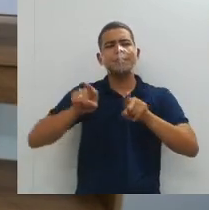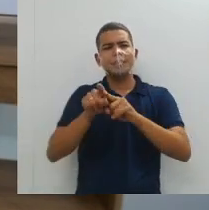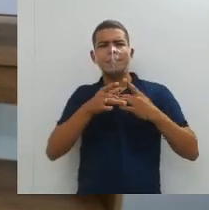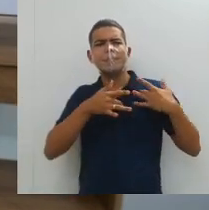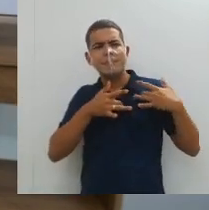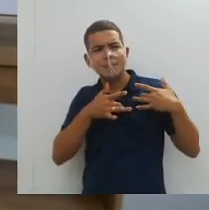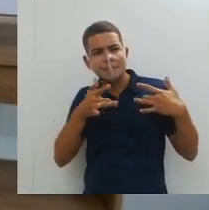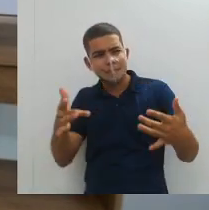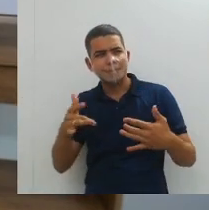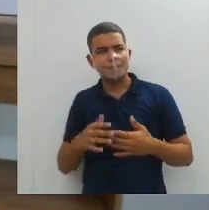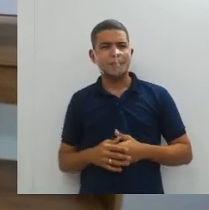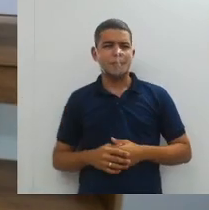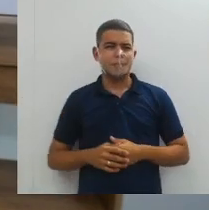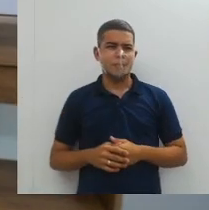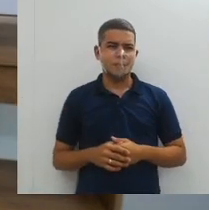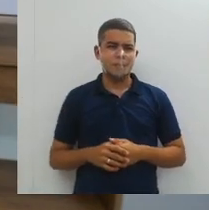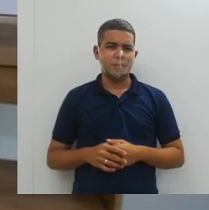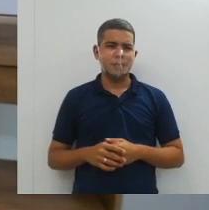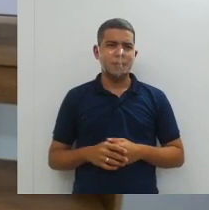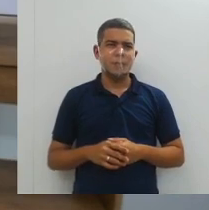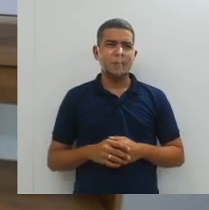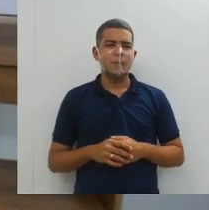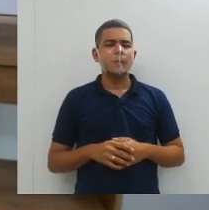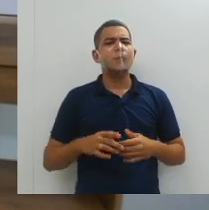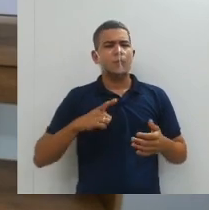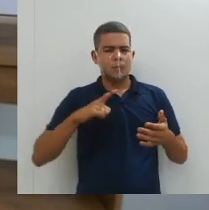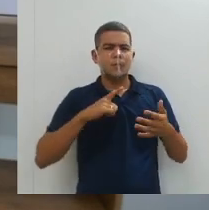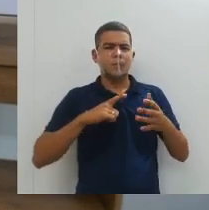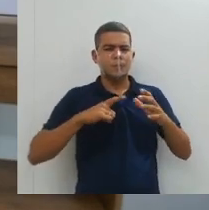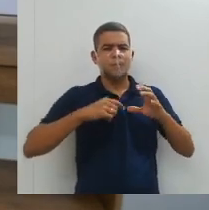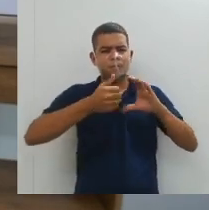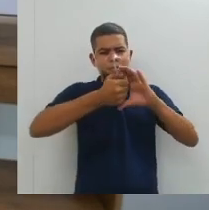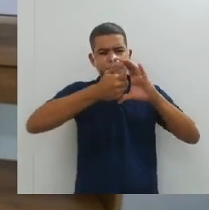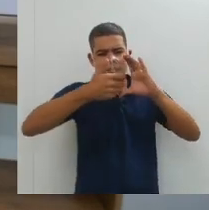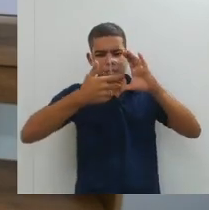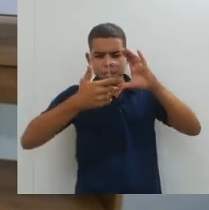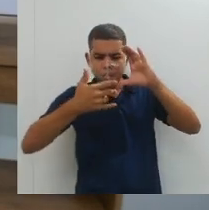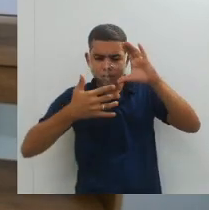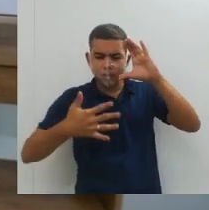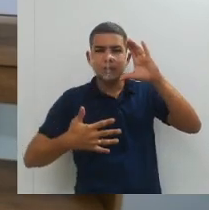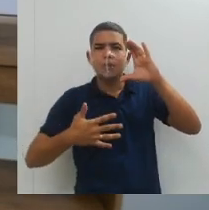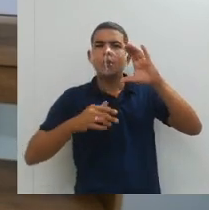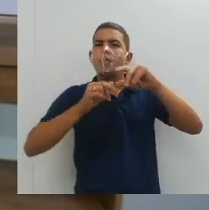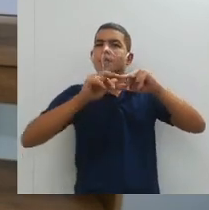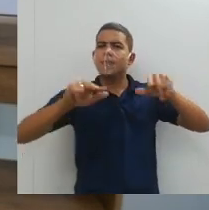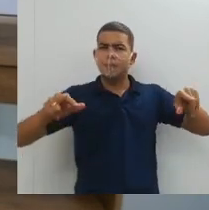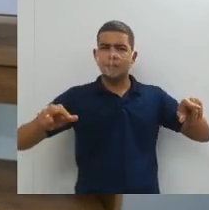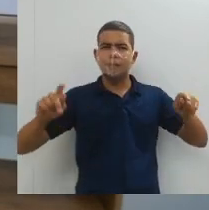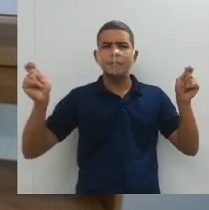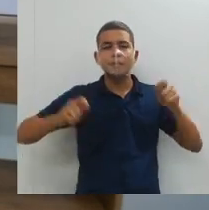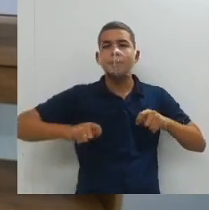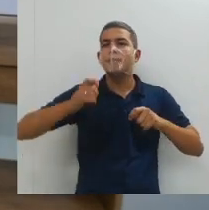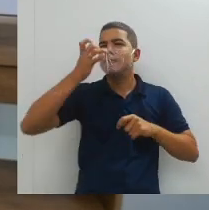prestativo, tá certo? Então essas características com certeza, não é, facilitaria ou atrairia muito